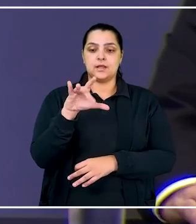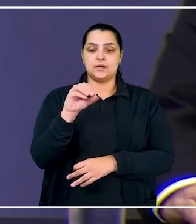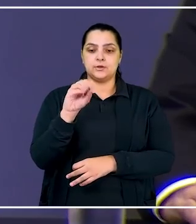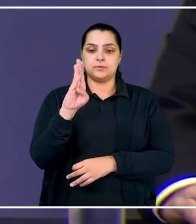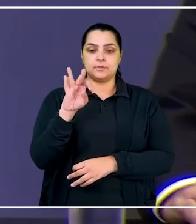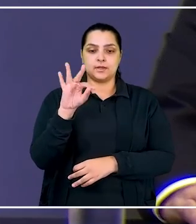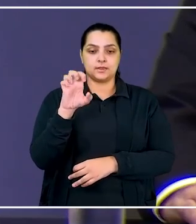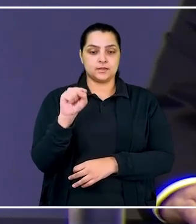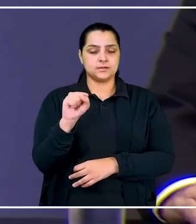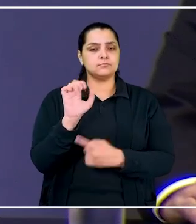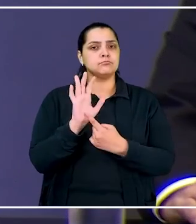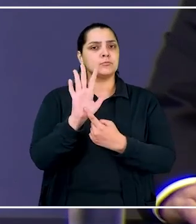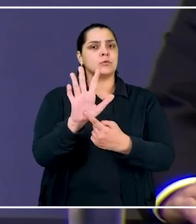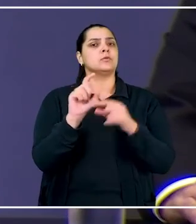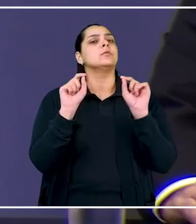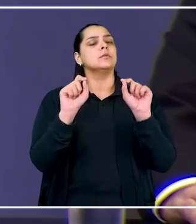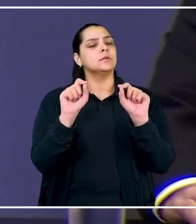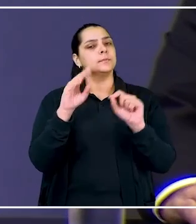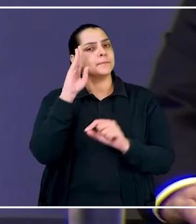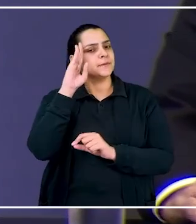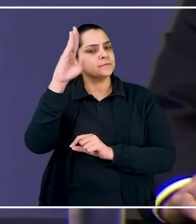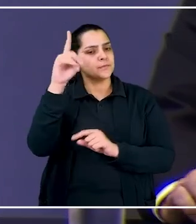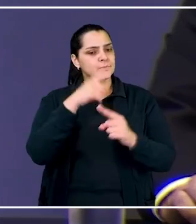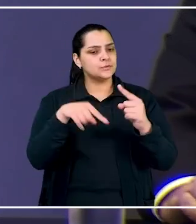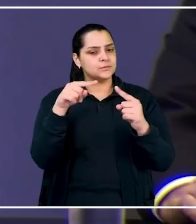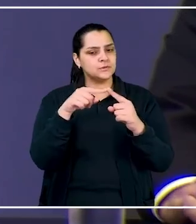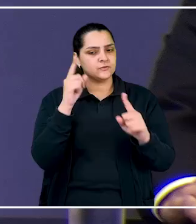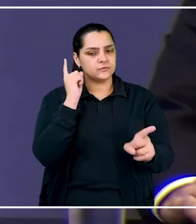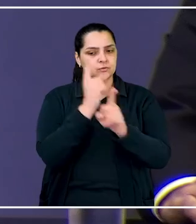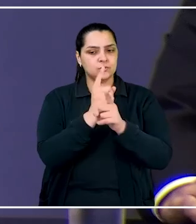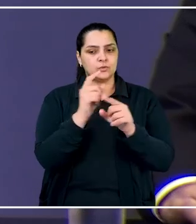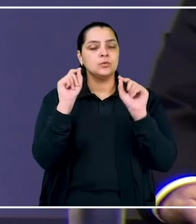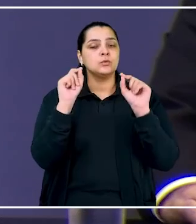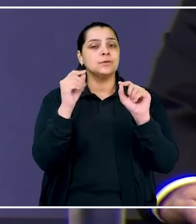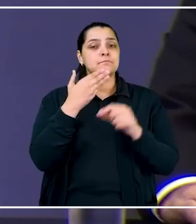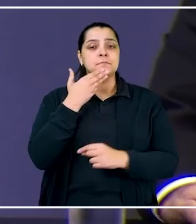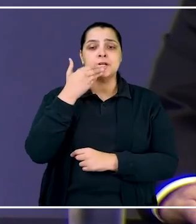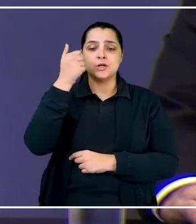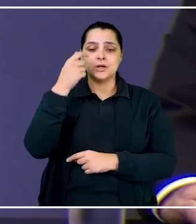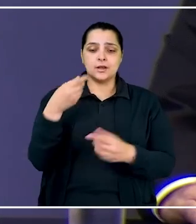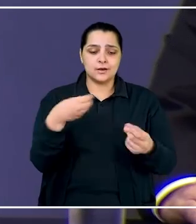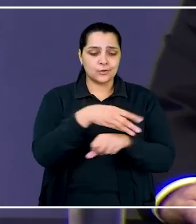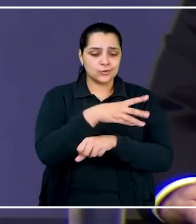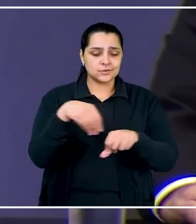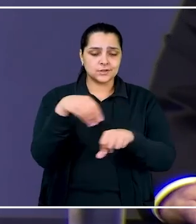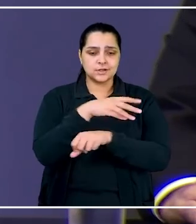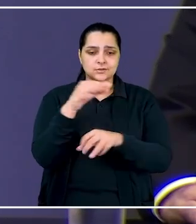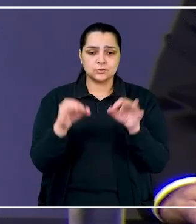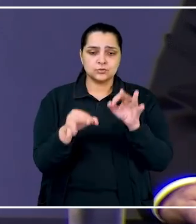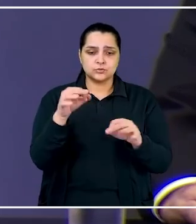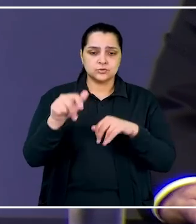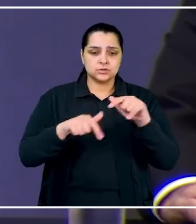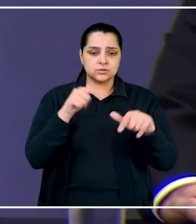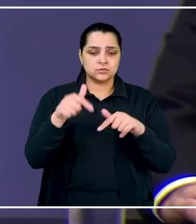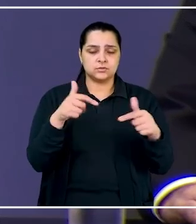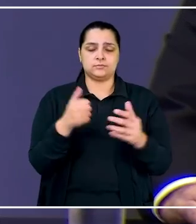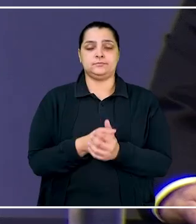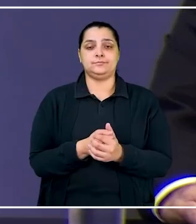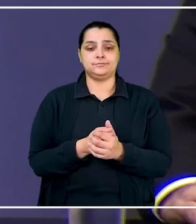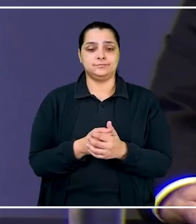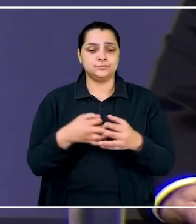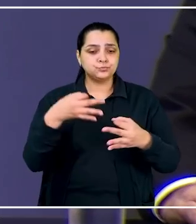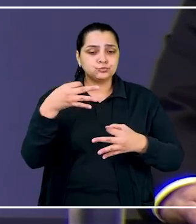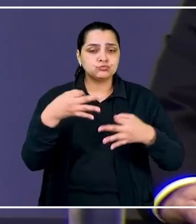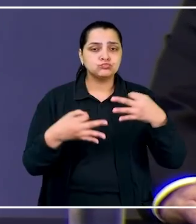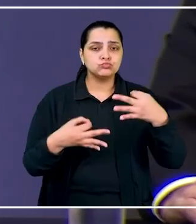Lélio Bentes Corrêa, destacou que um dos principais objetivos do encontro foi aprimorar a conciliação na Justiça do Trabalho.